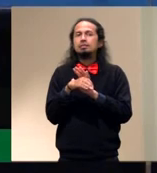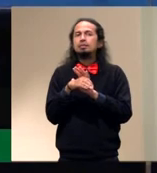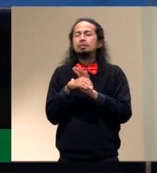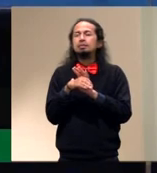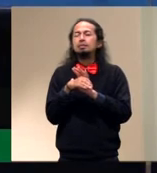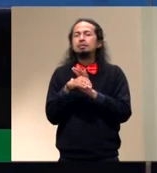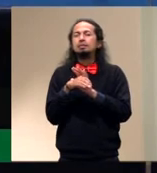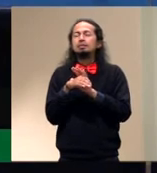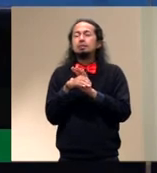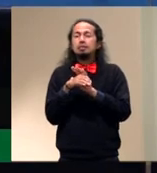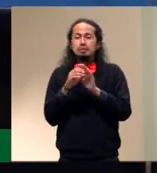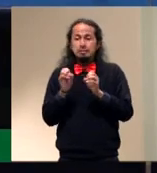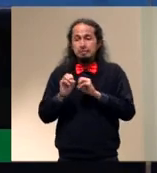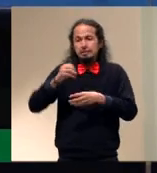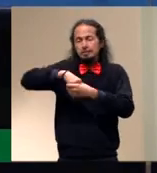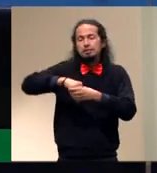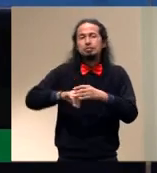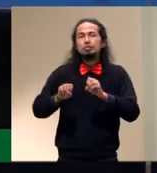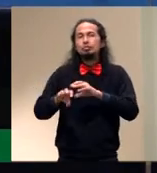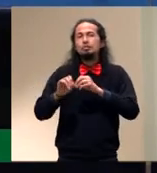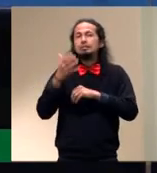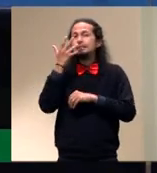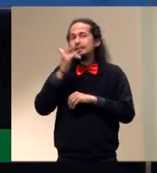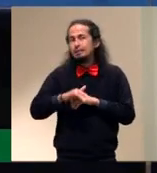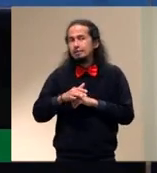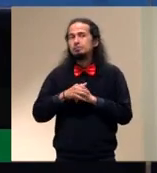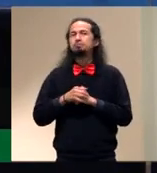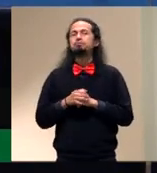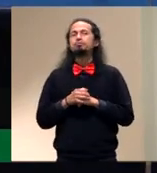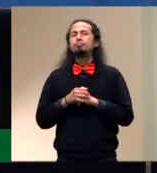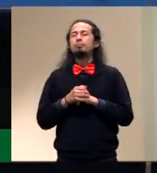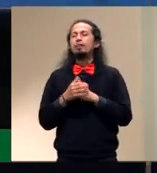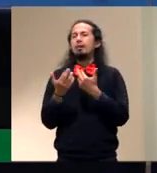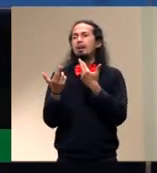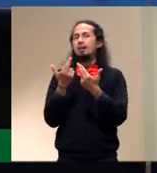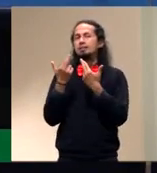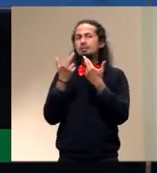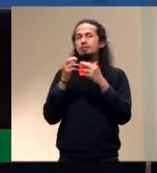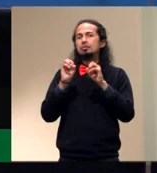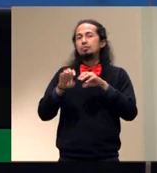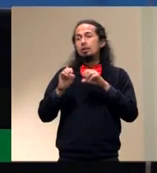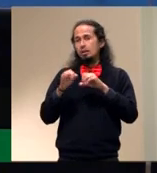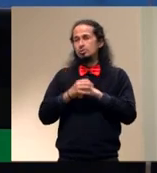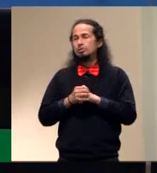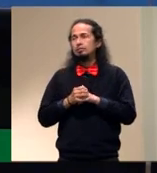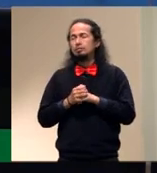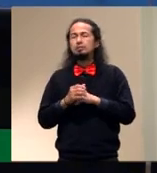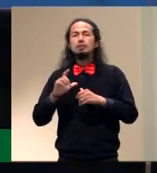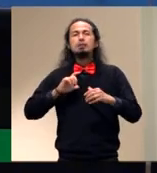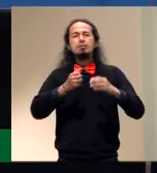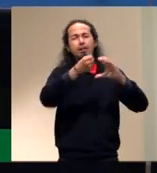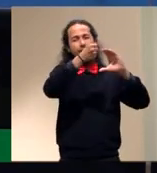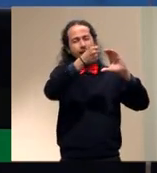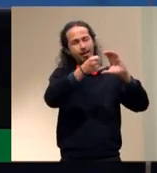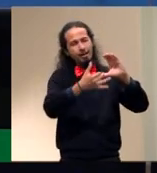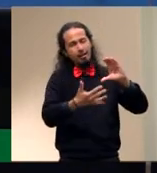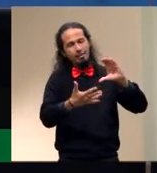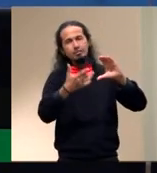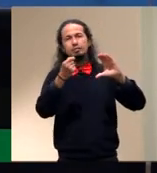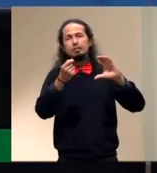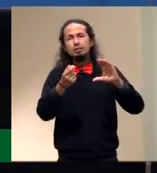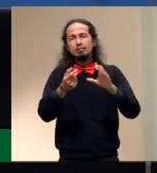da educação das crianças como uma relação educativa, né, que tem um caráter